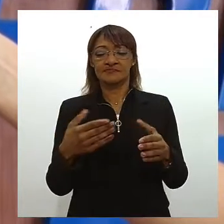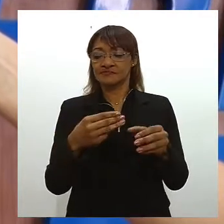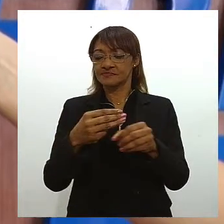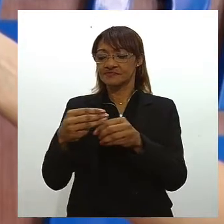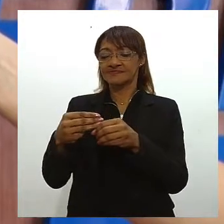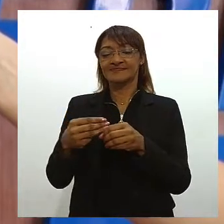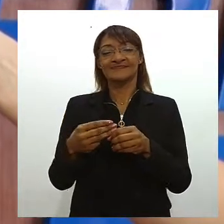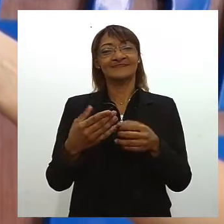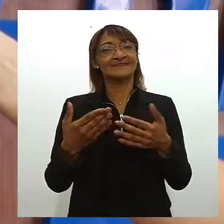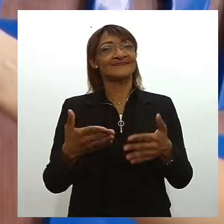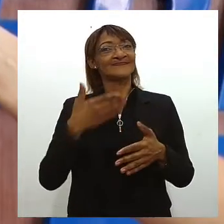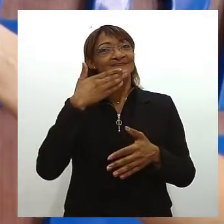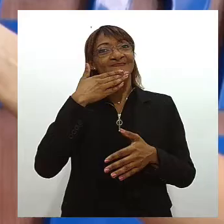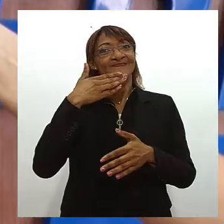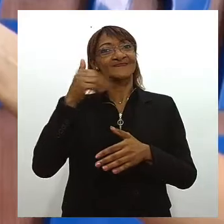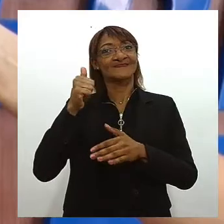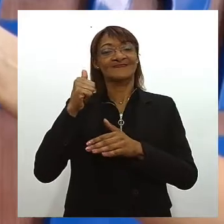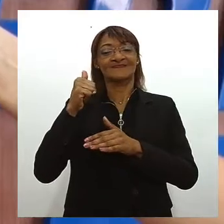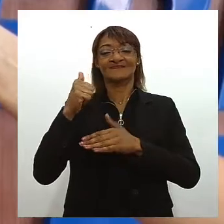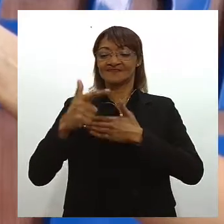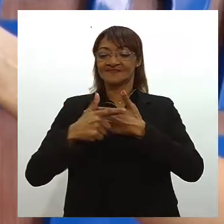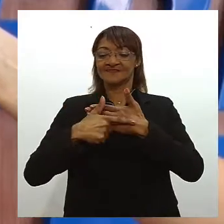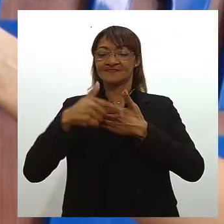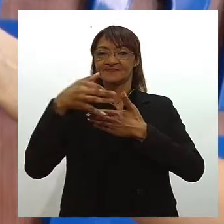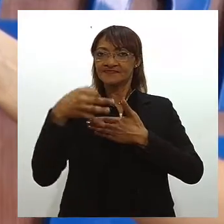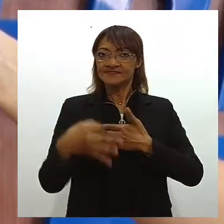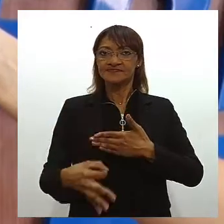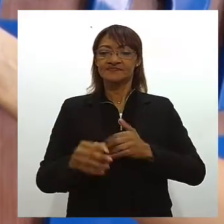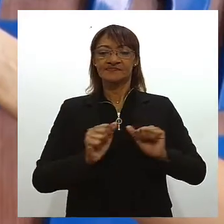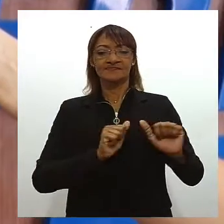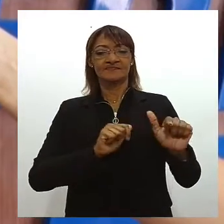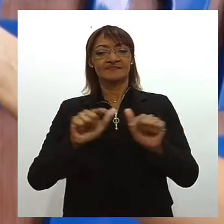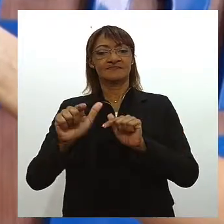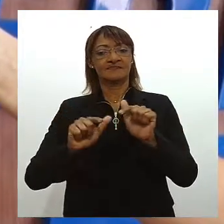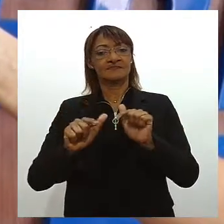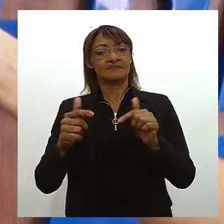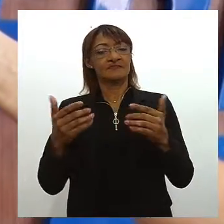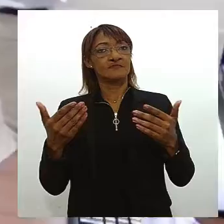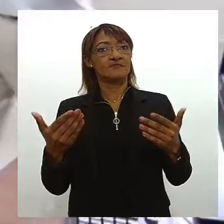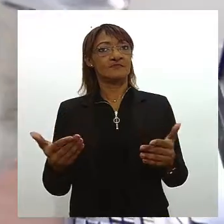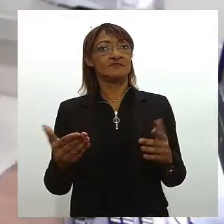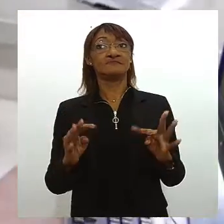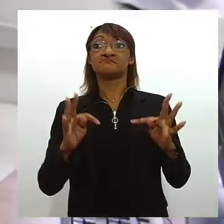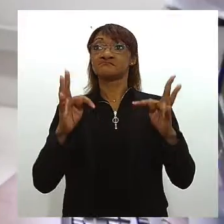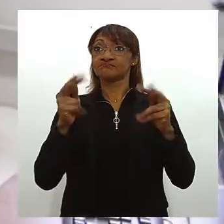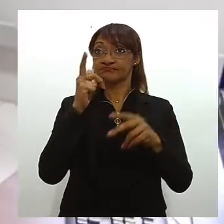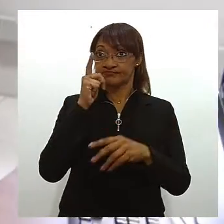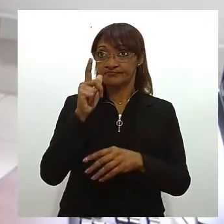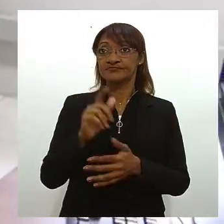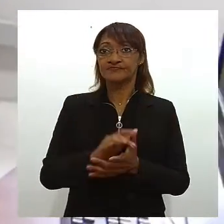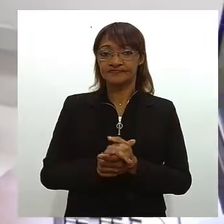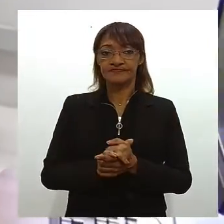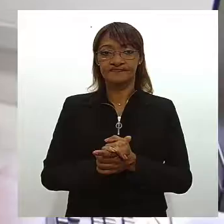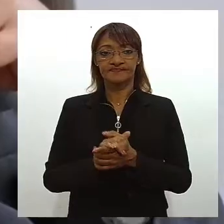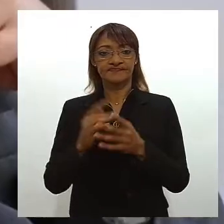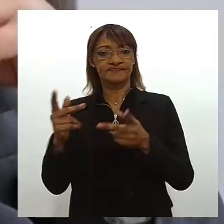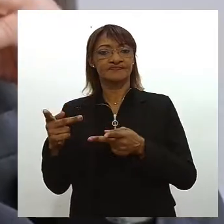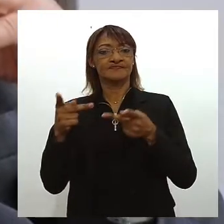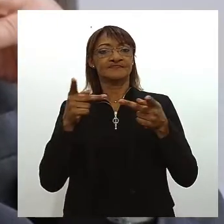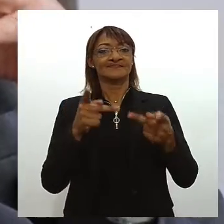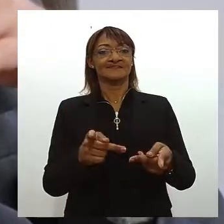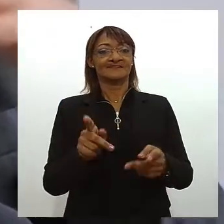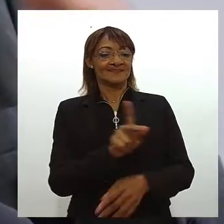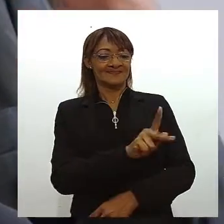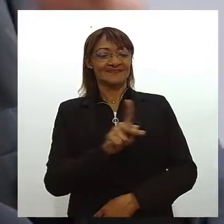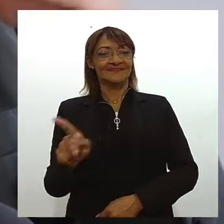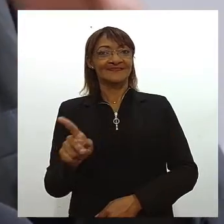para melhor desempenharem o seu papel, para se formalizarem, e com isso todos saem ganhando. A partir da visita, o presidente da